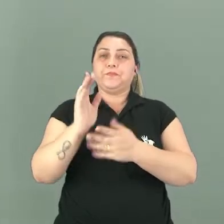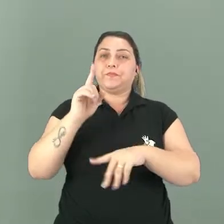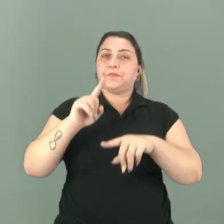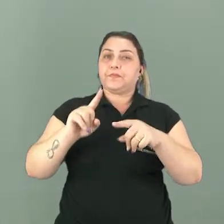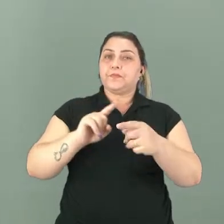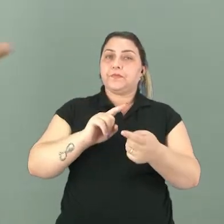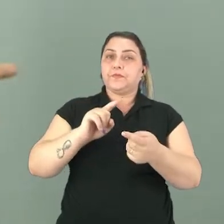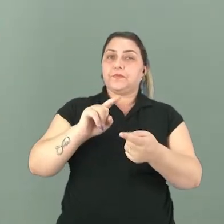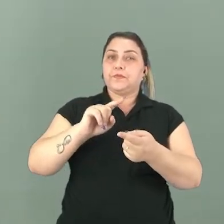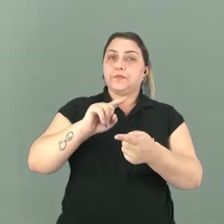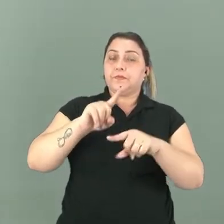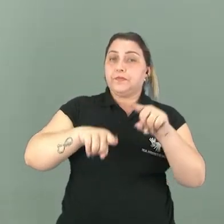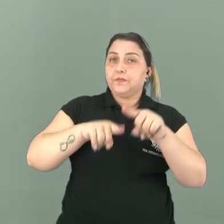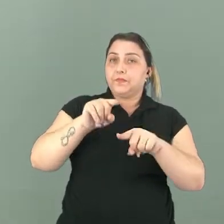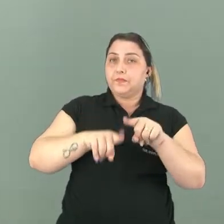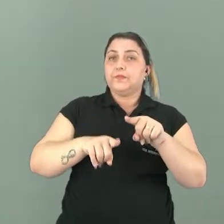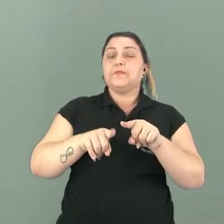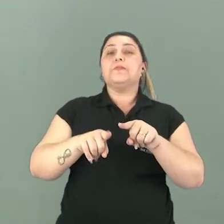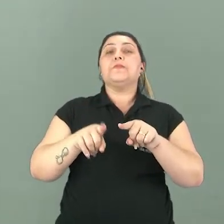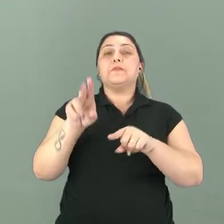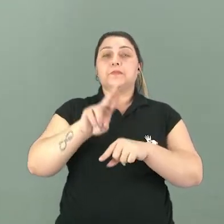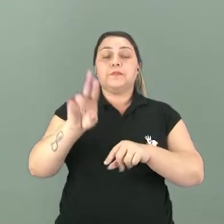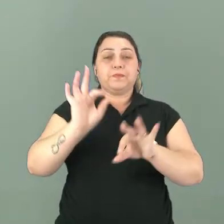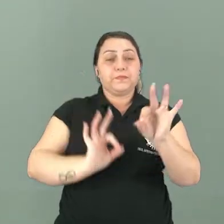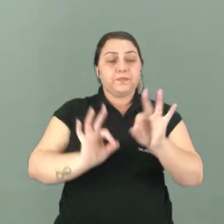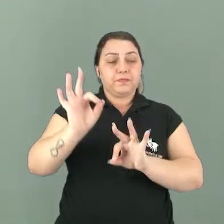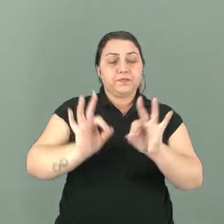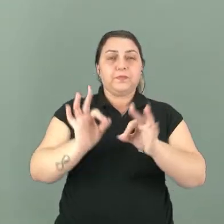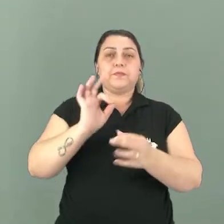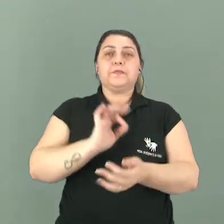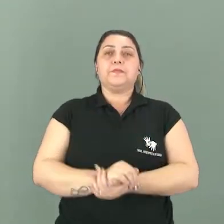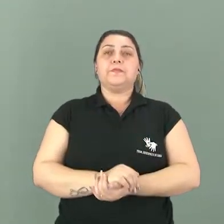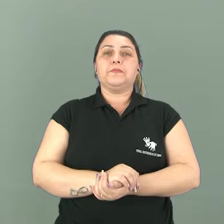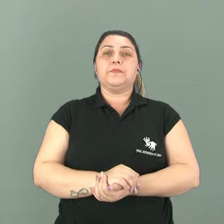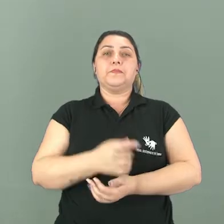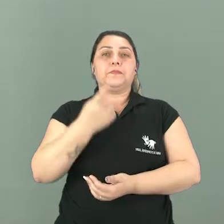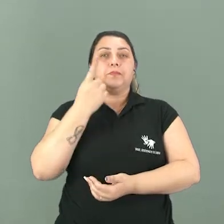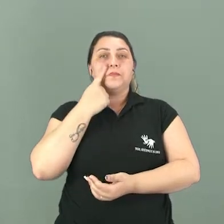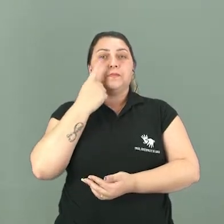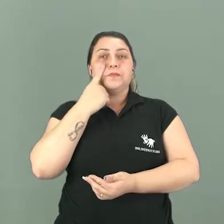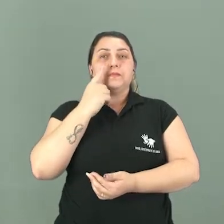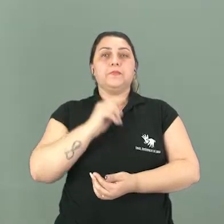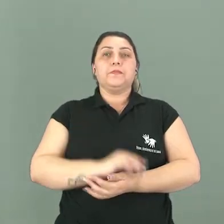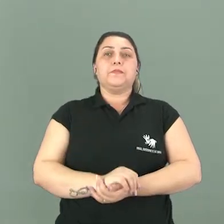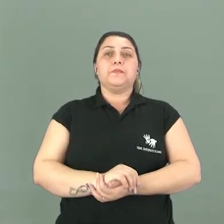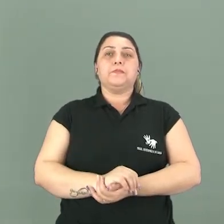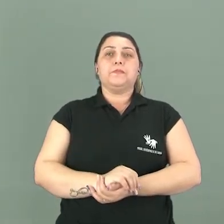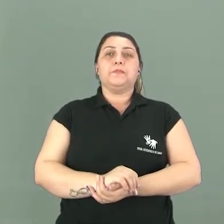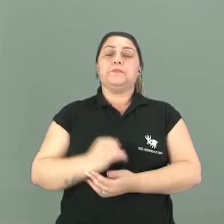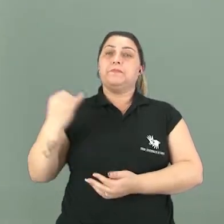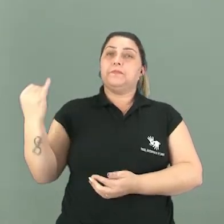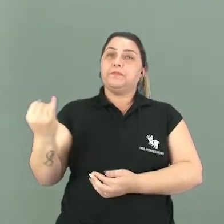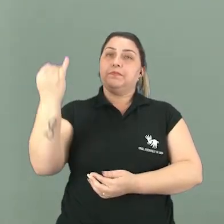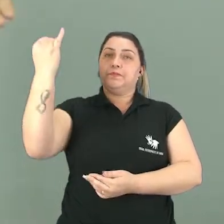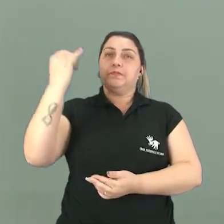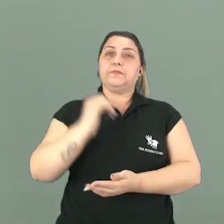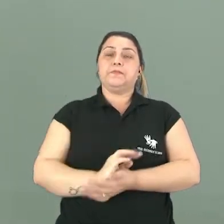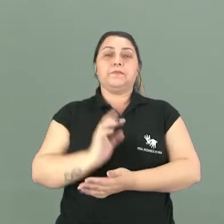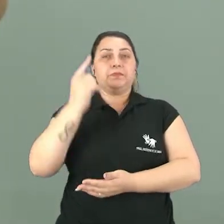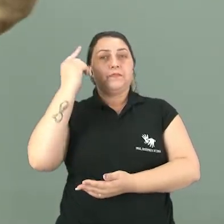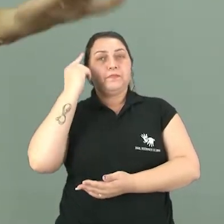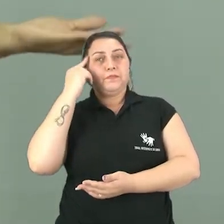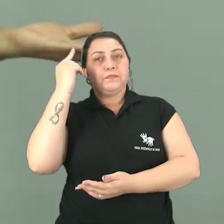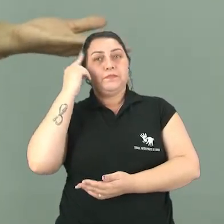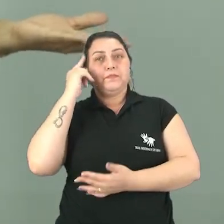coisa, certo? Então, nós usamos para organização. E olha só, turma, uma coisa muito importante quando se pensa